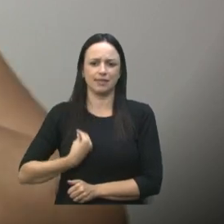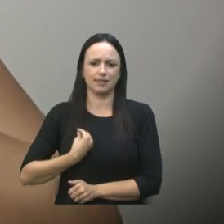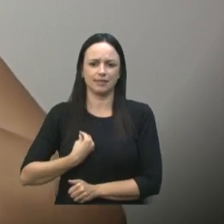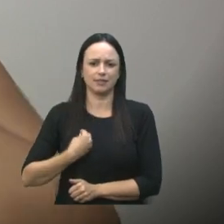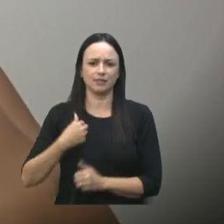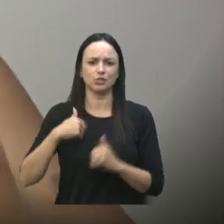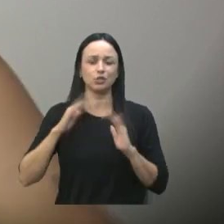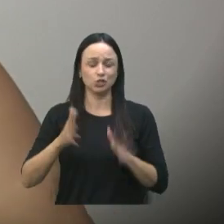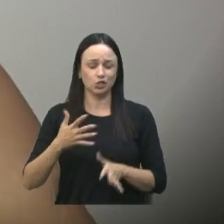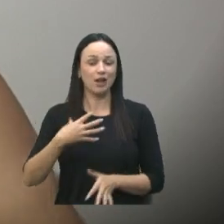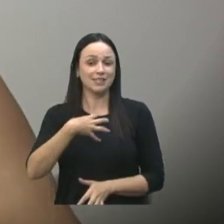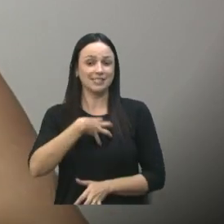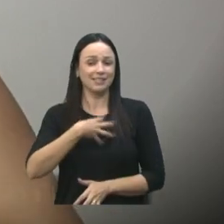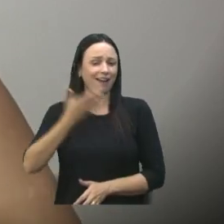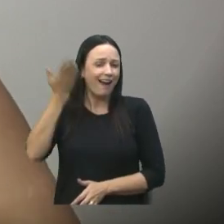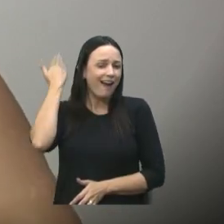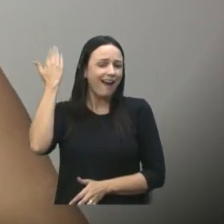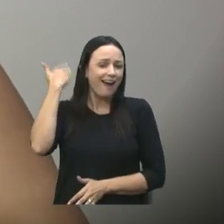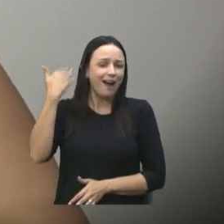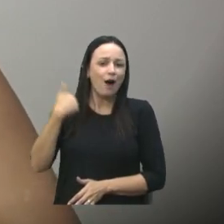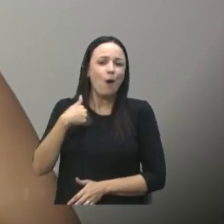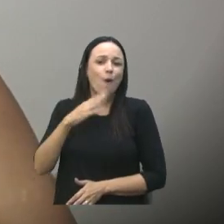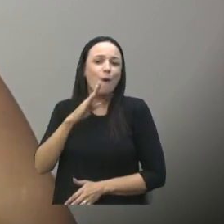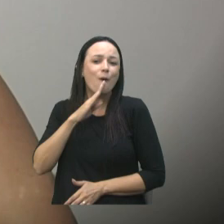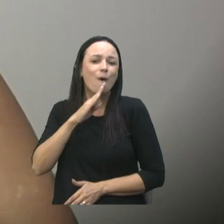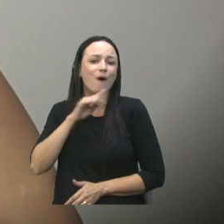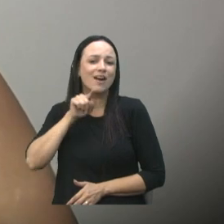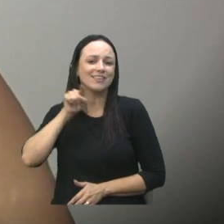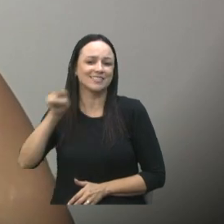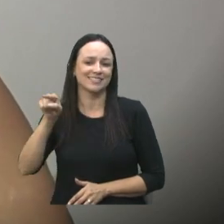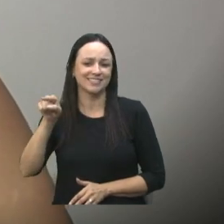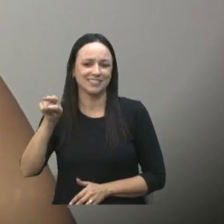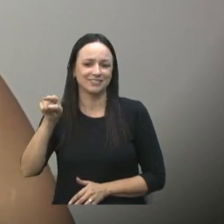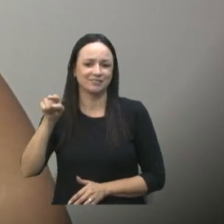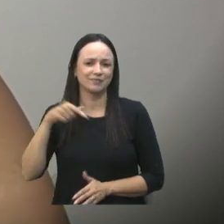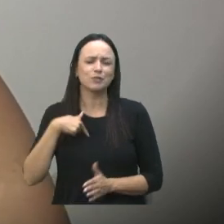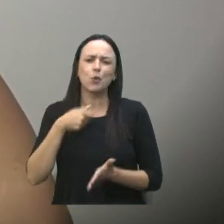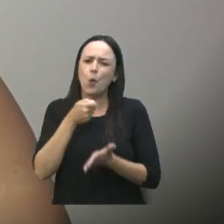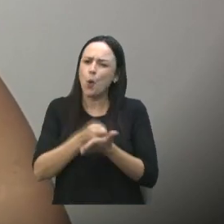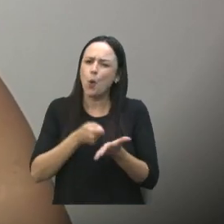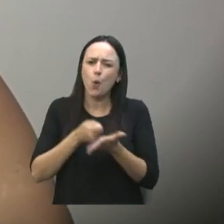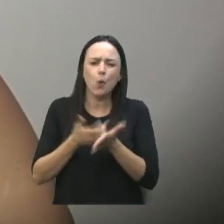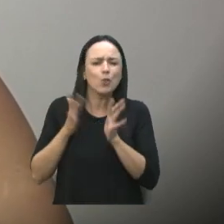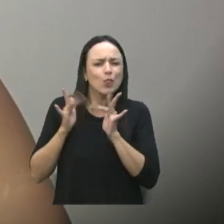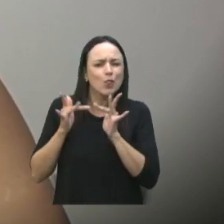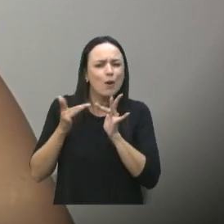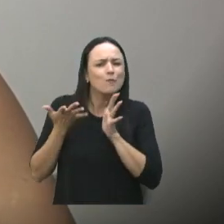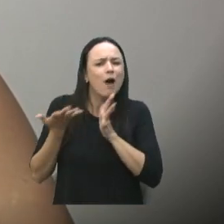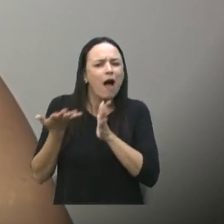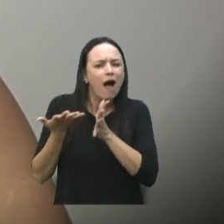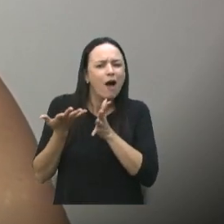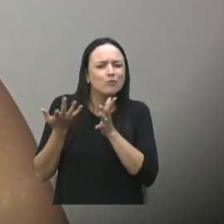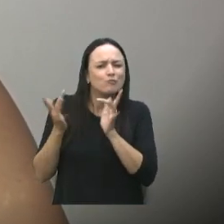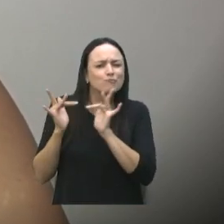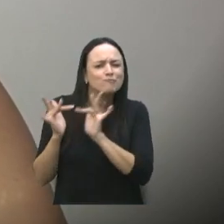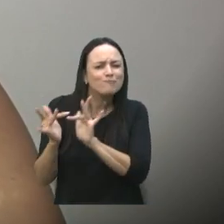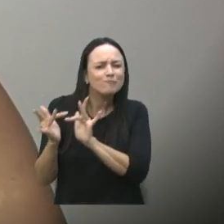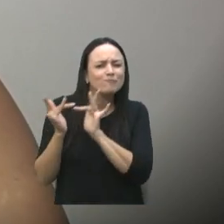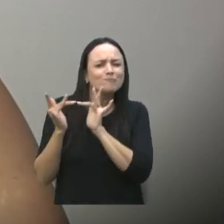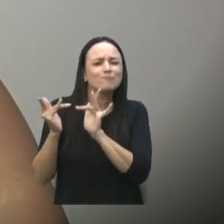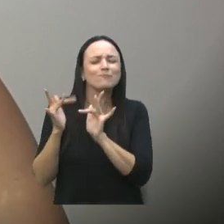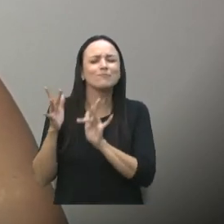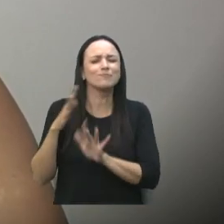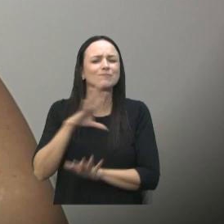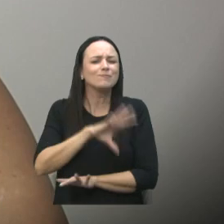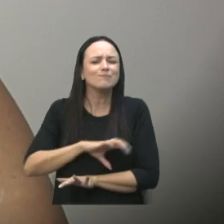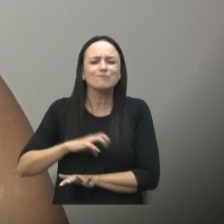sentia isso quando eu conheci ele. Tanto que eu lutava por esse namoro, por essa paixão,